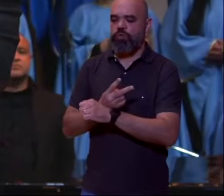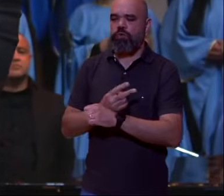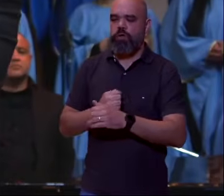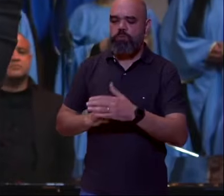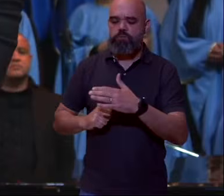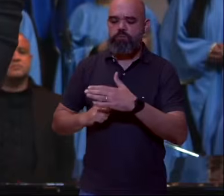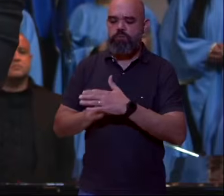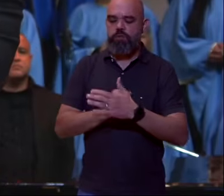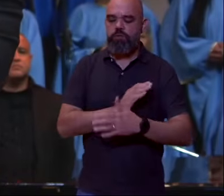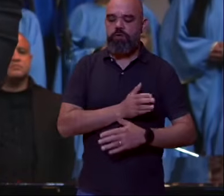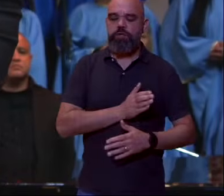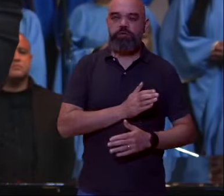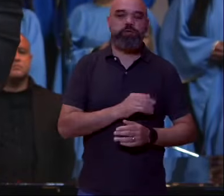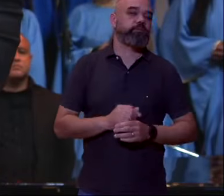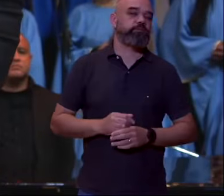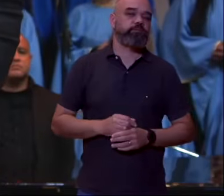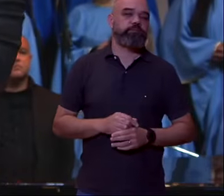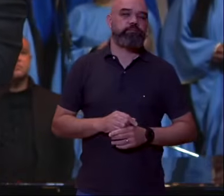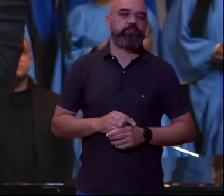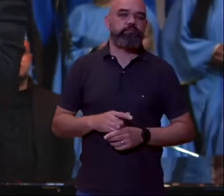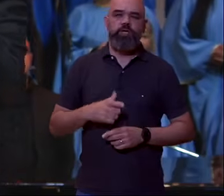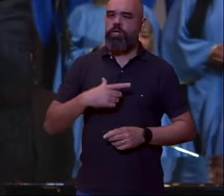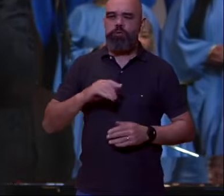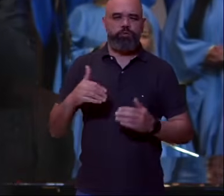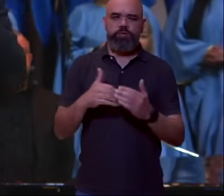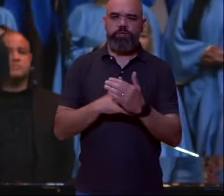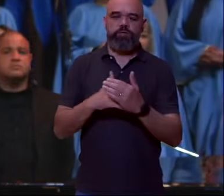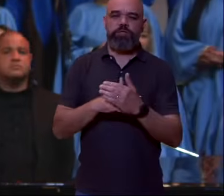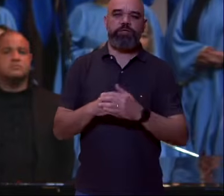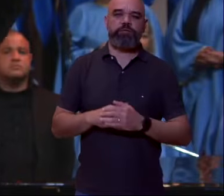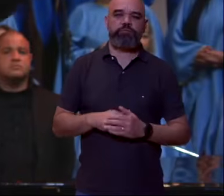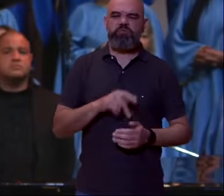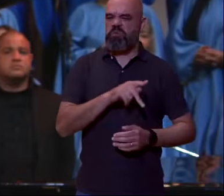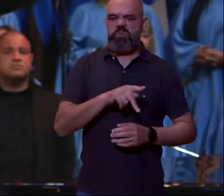tem segredo, não é a montanha, não é a igreja, não é o pastor